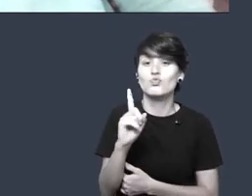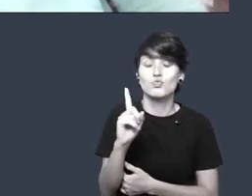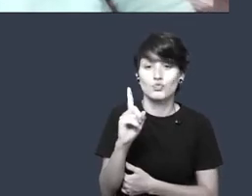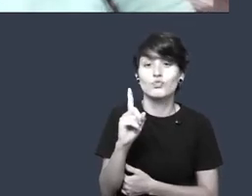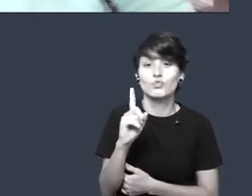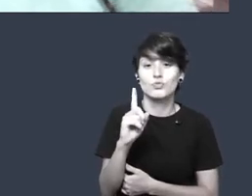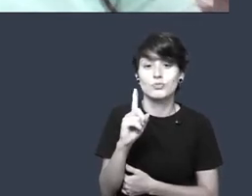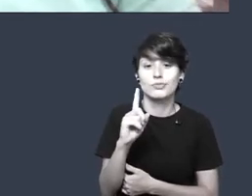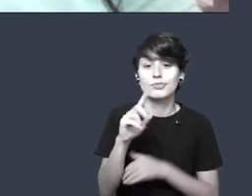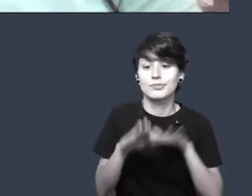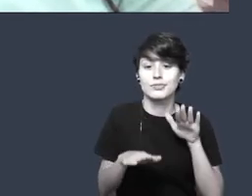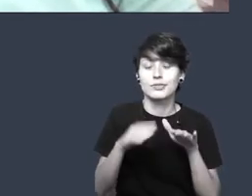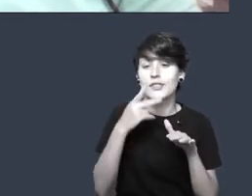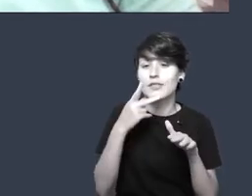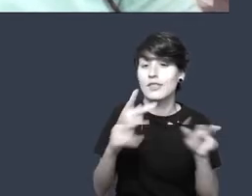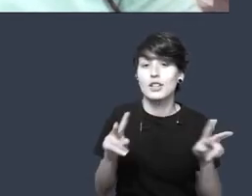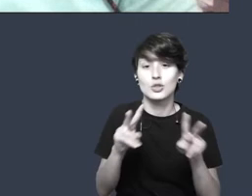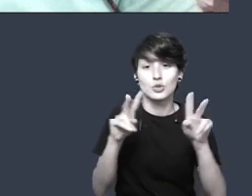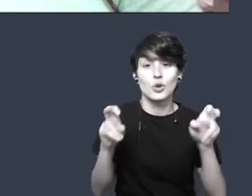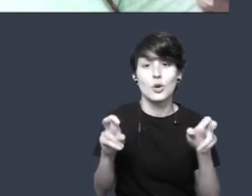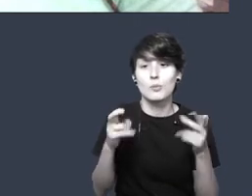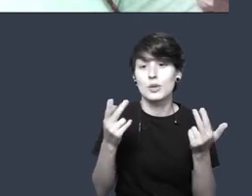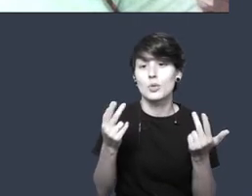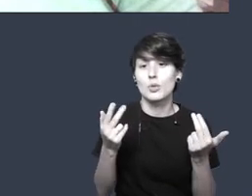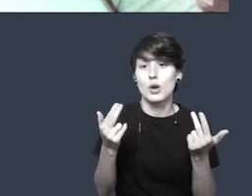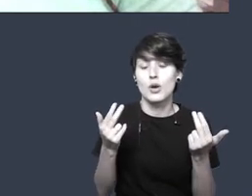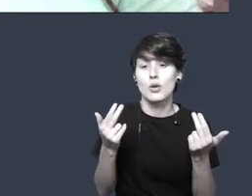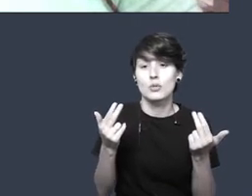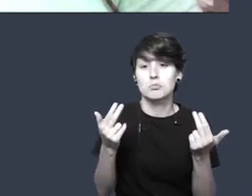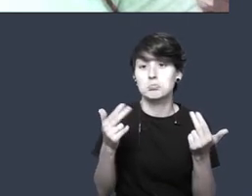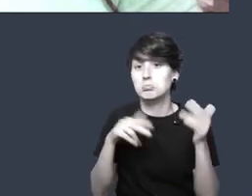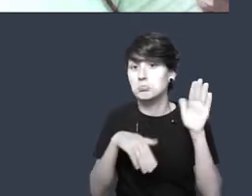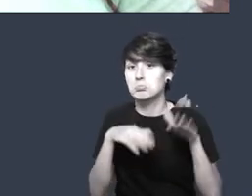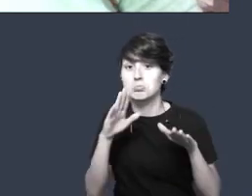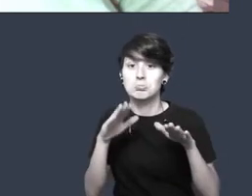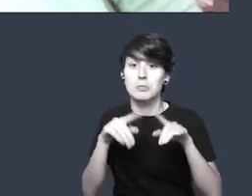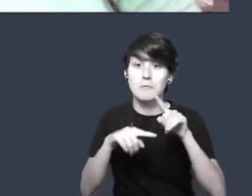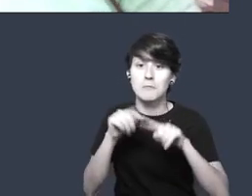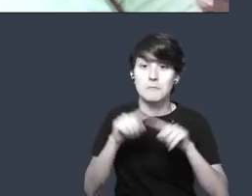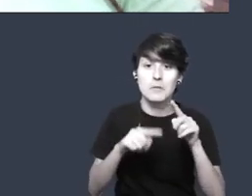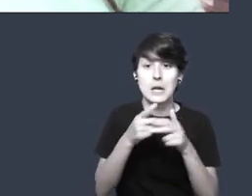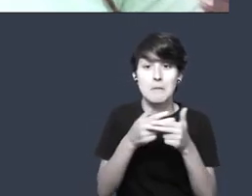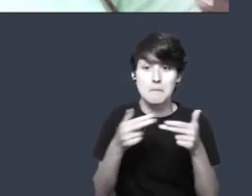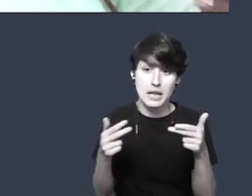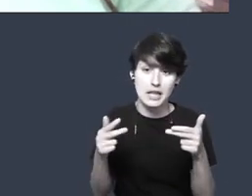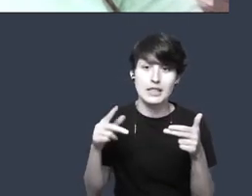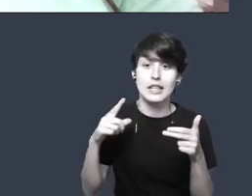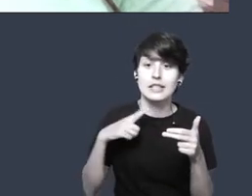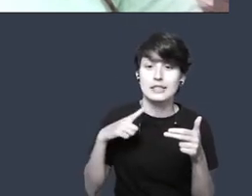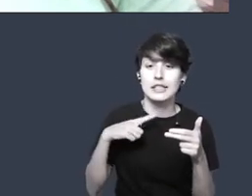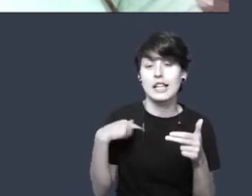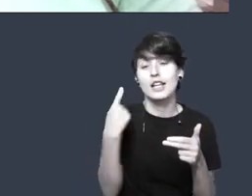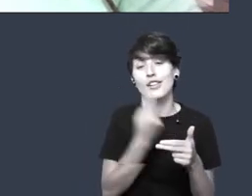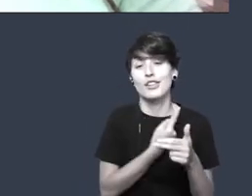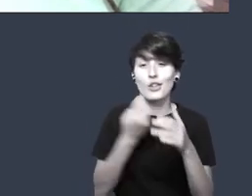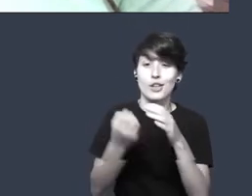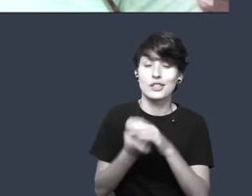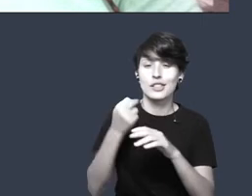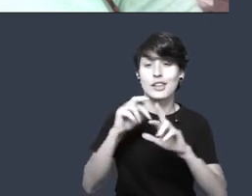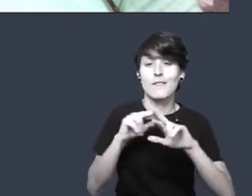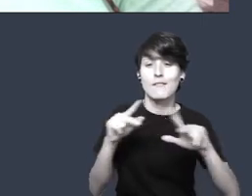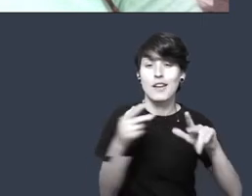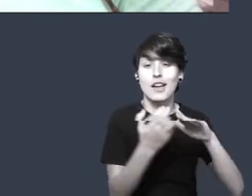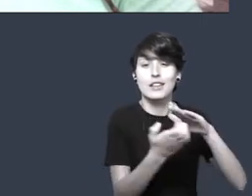está falando sobre, de repente, das ferramentas, né, que você tem ferramentas em que são criadas por várias